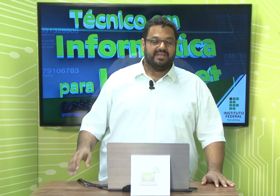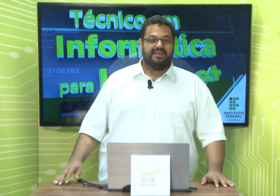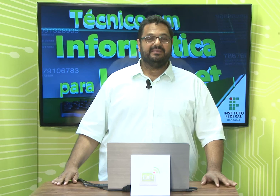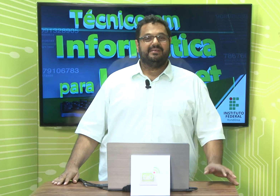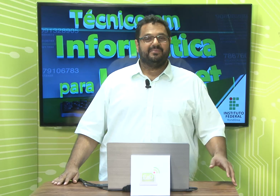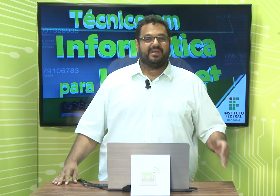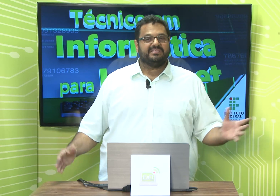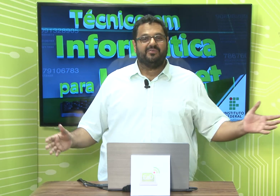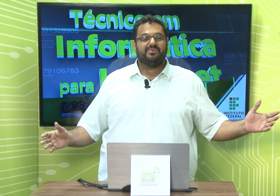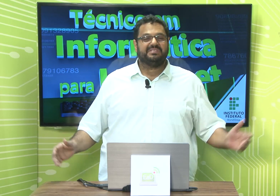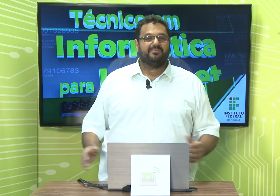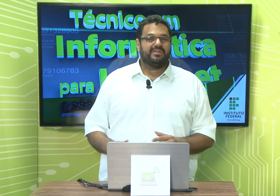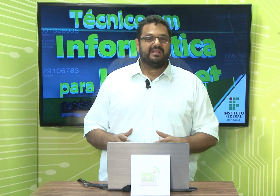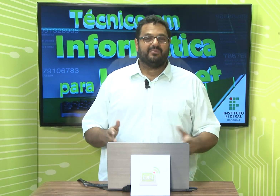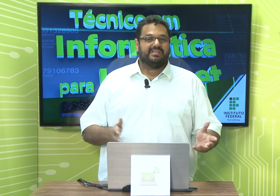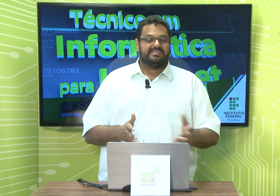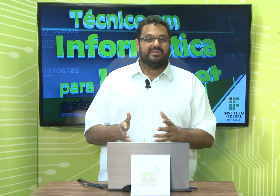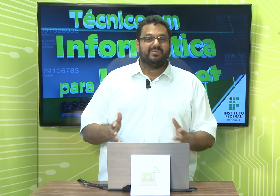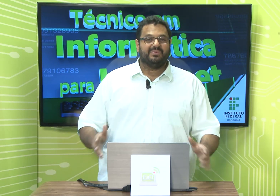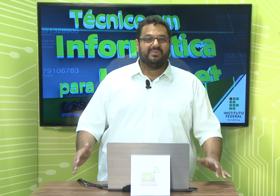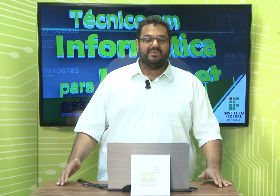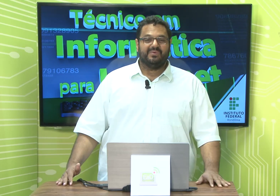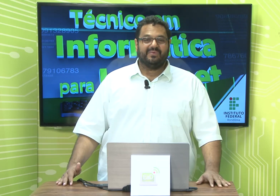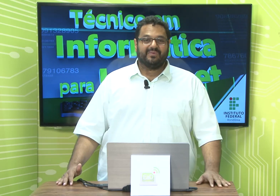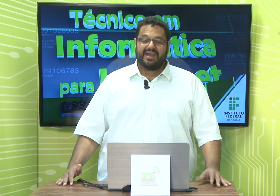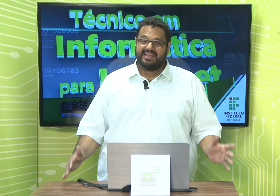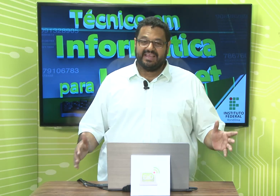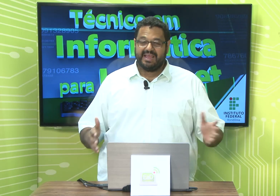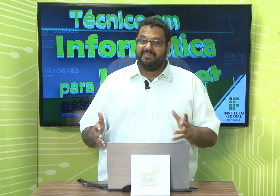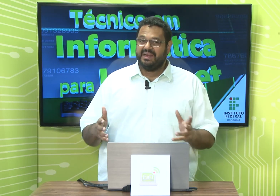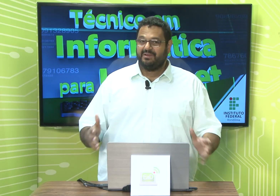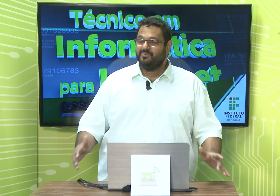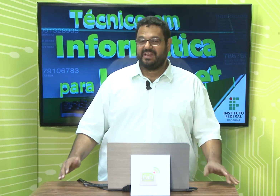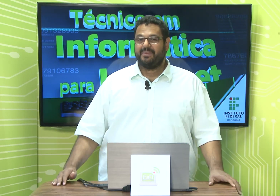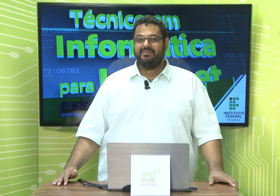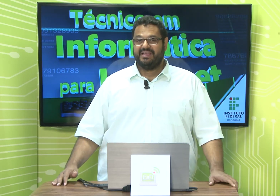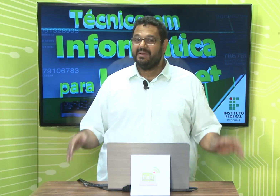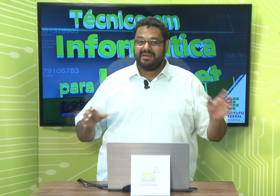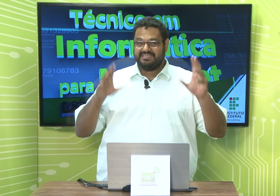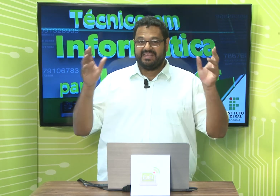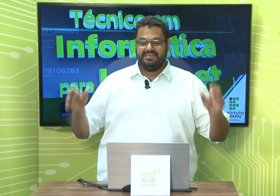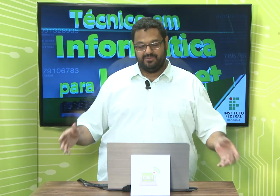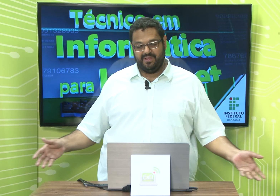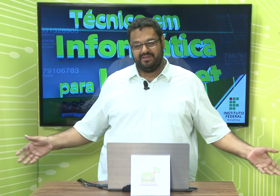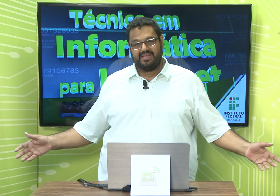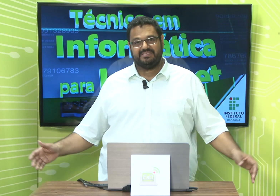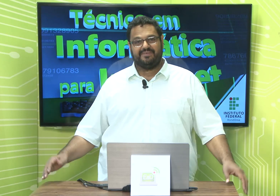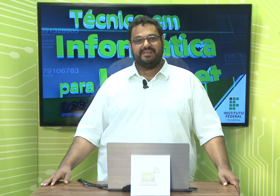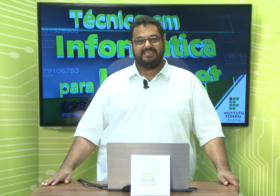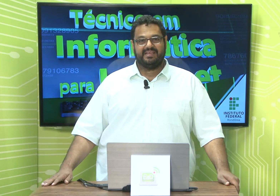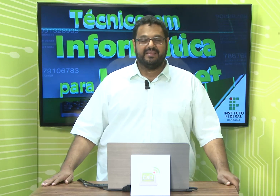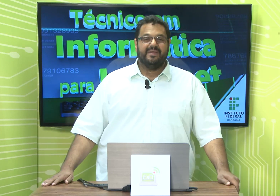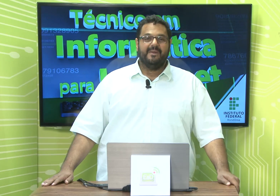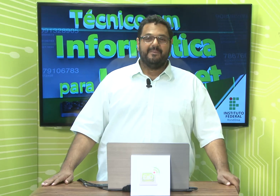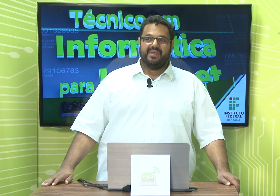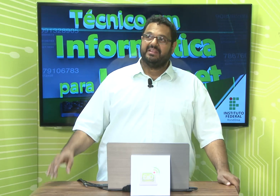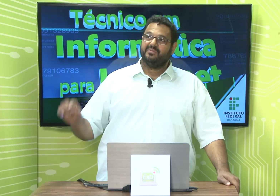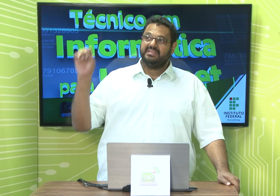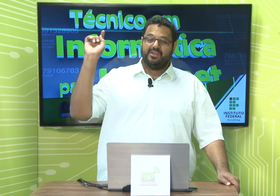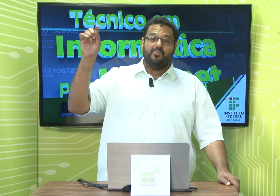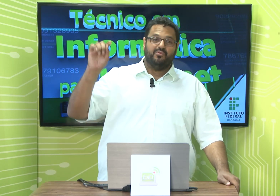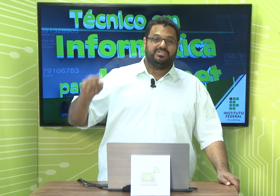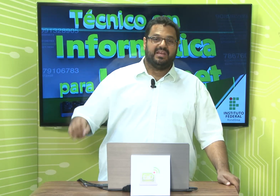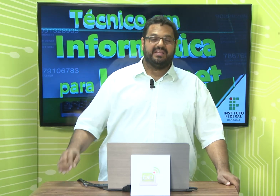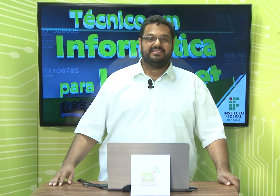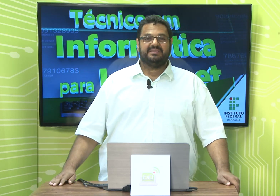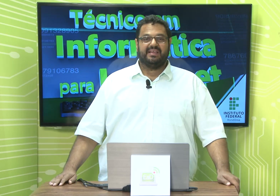mute, né? Porque senão você pode acontecer o cara querer abrir lá no trabalho dele e aparecer aquele som, ué, o que é que você está fazendo aí? Né? Então